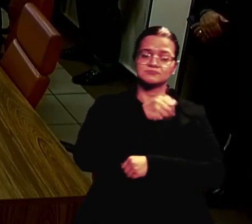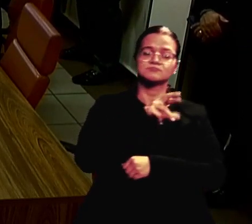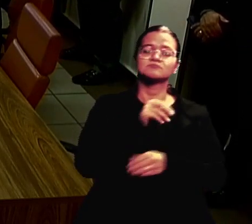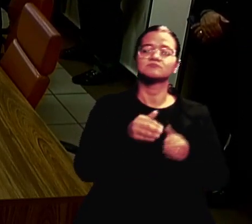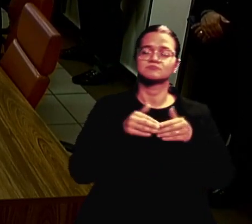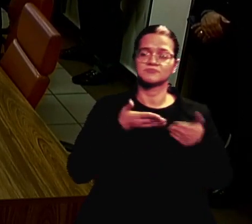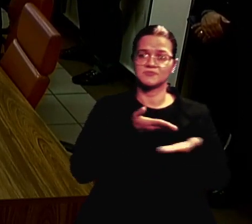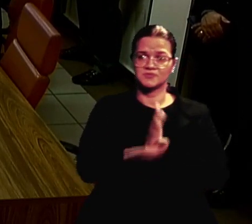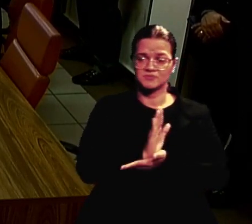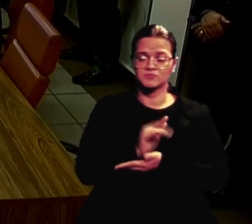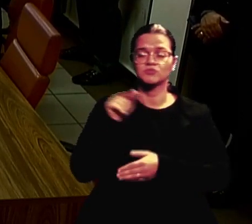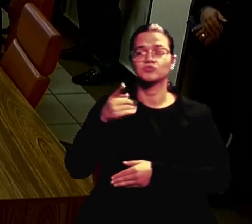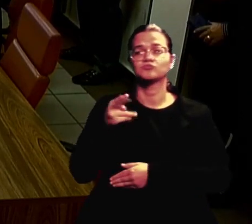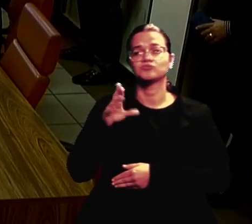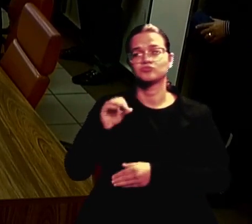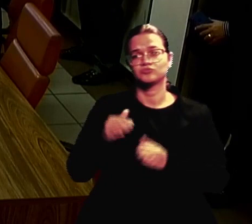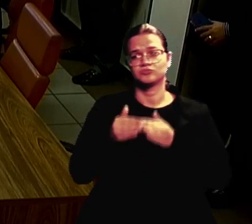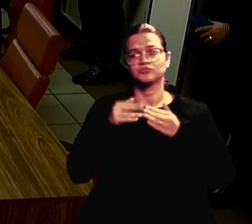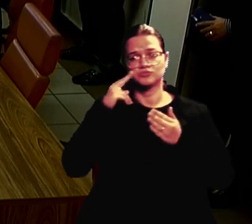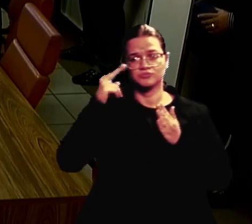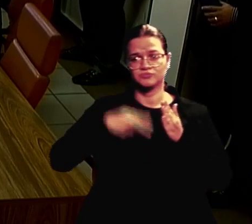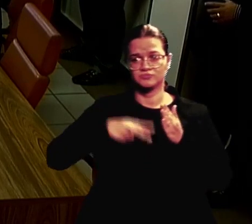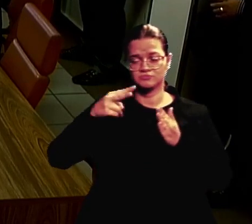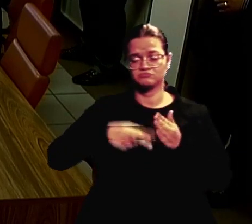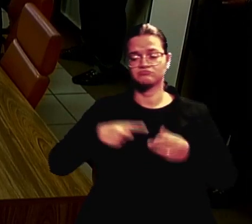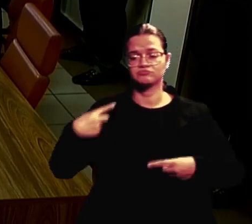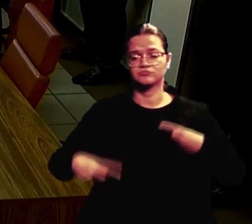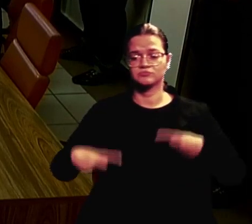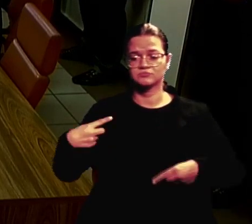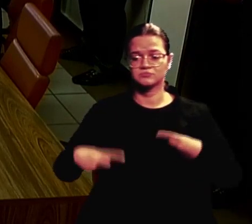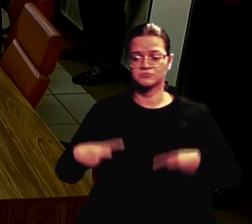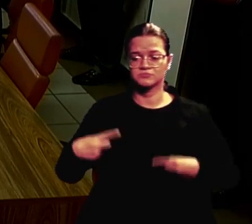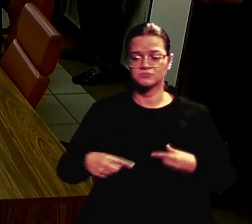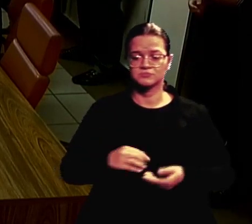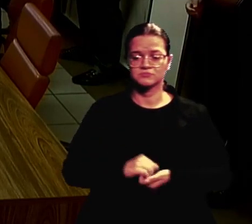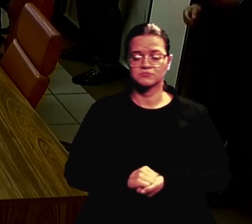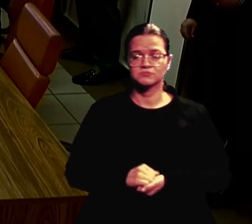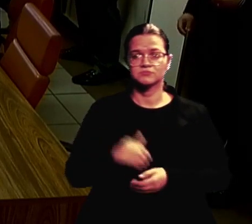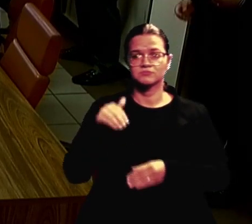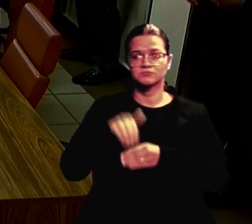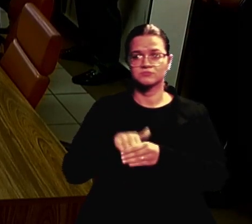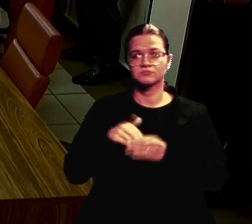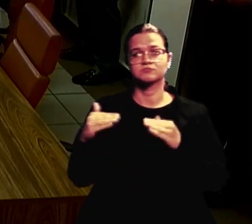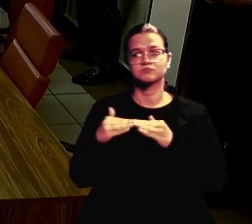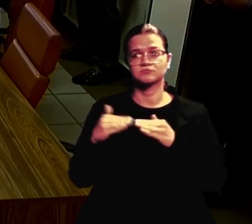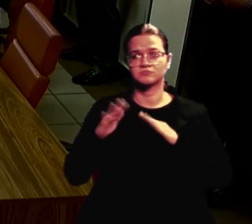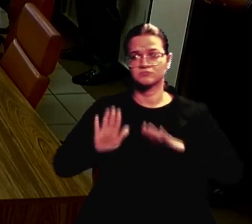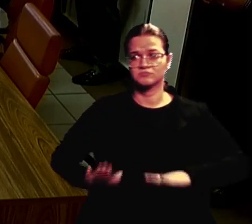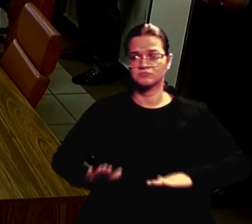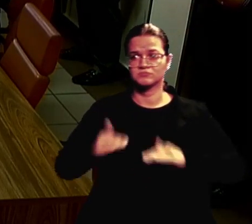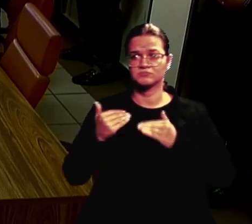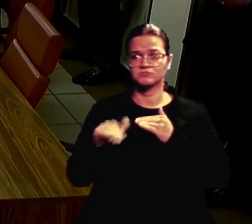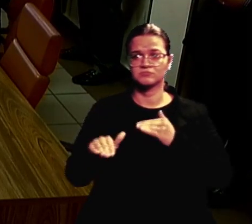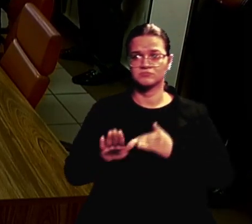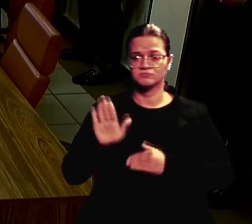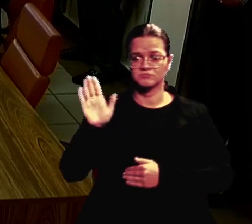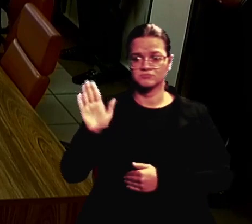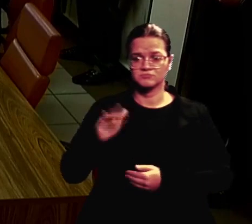com vistas ao vereador Bruno Diniz. O projeto está em discussão, em votação, favorável se manifestem como